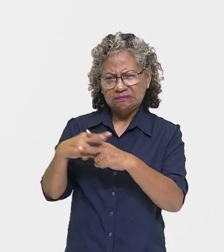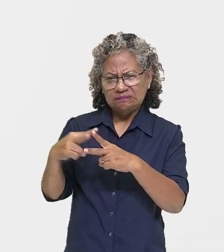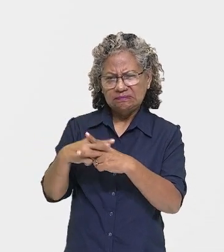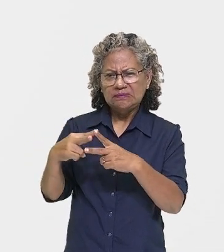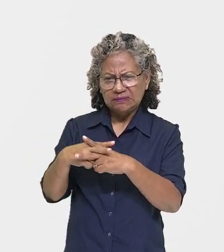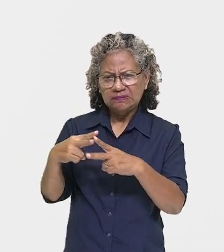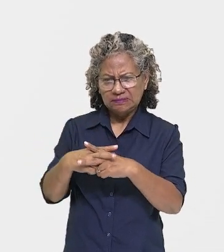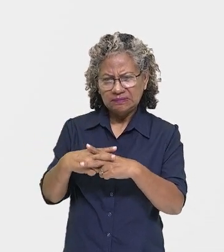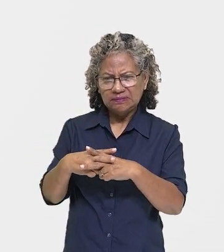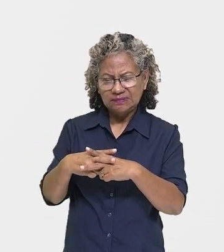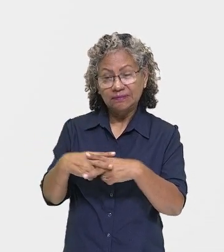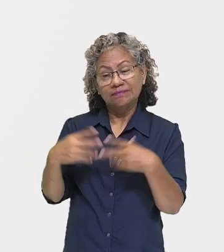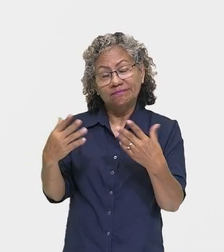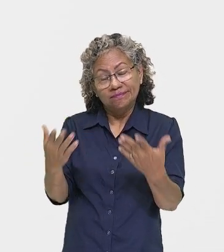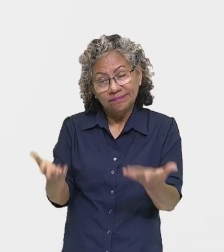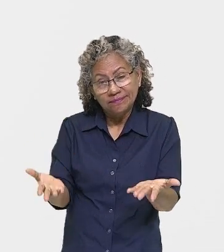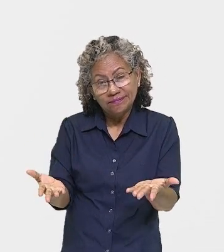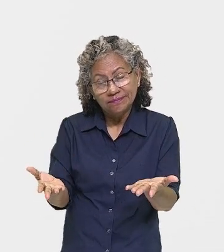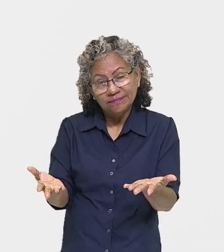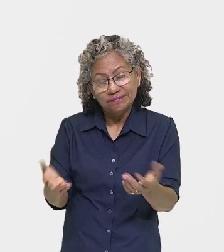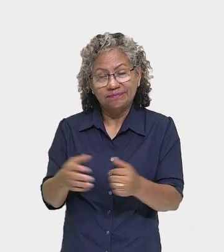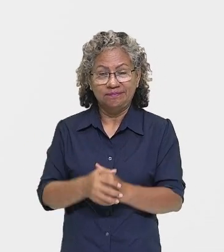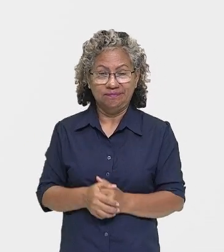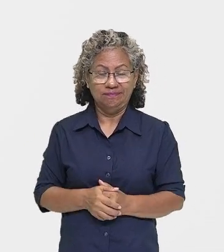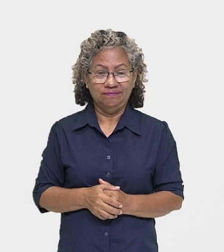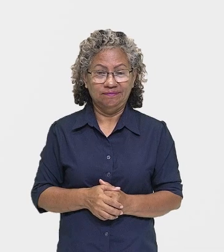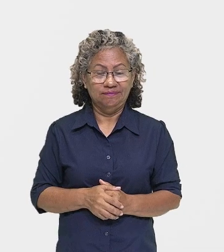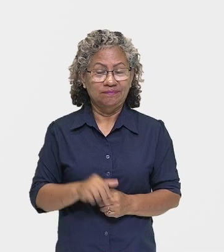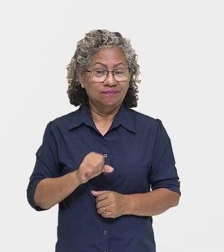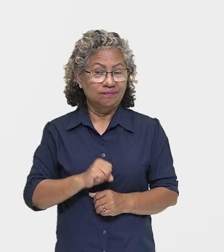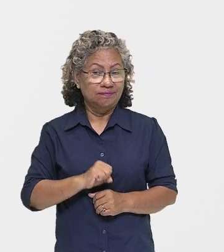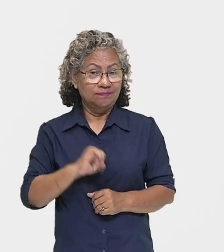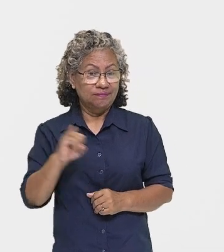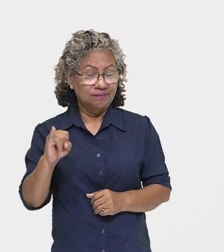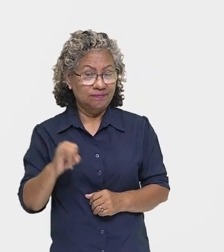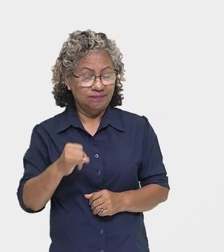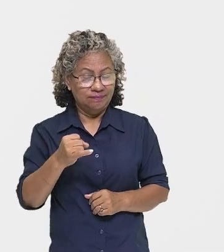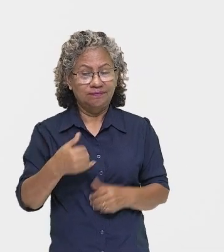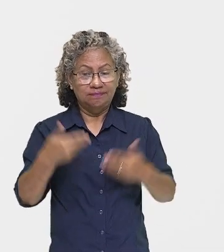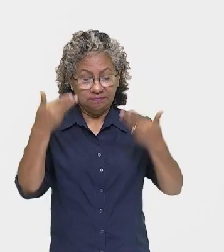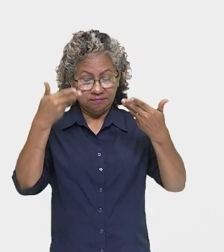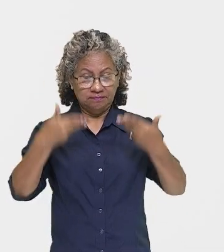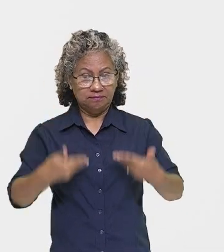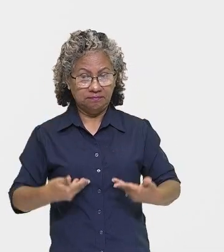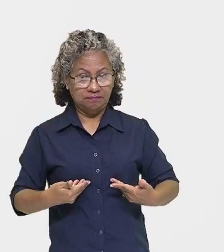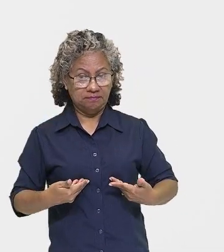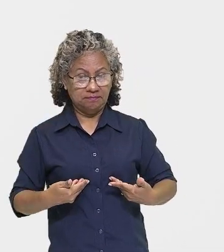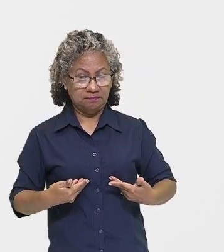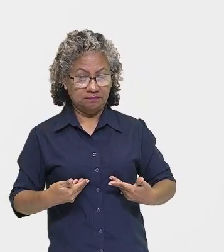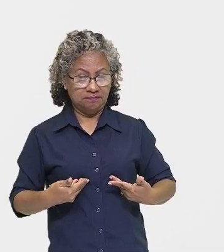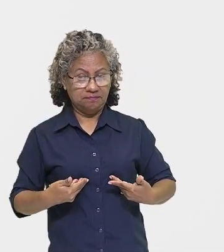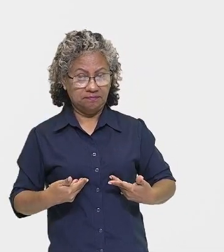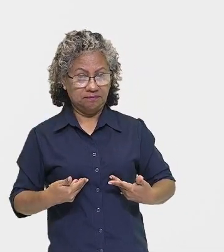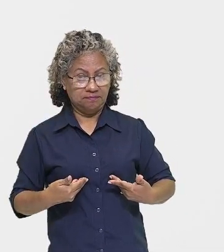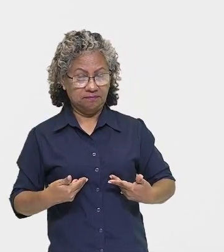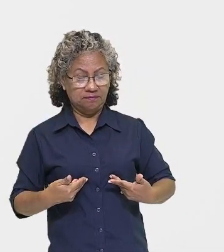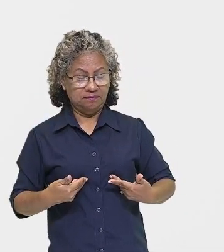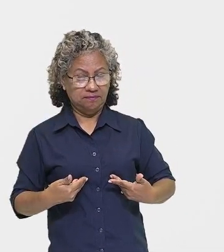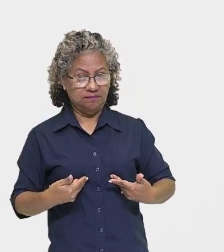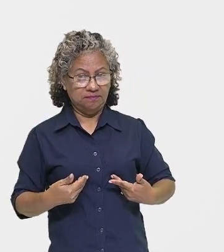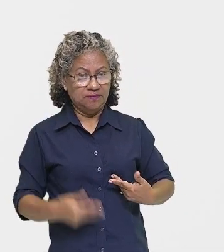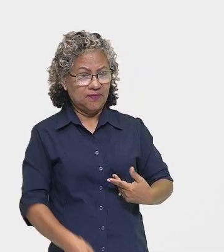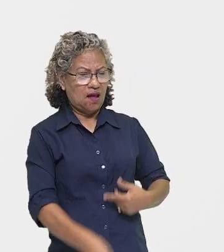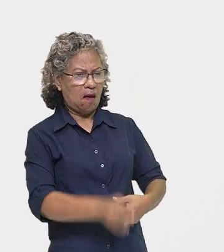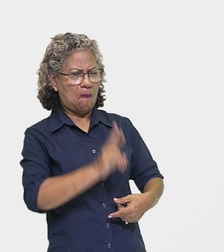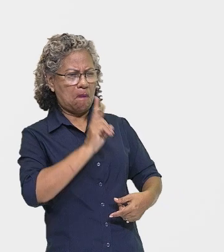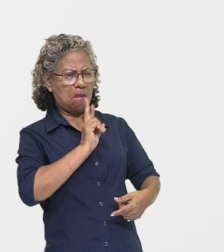ação corresponde a uma reação. Ou seja, se alguém falou algo, aí veio a